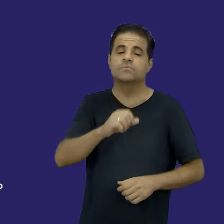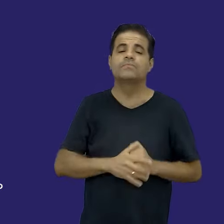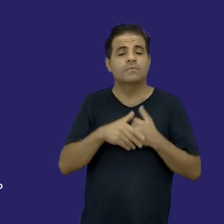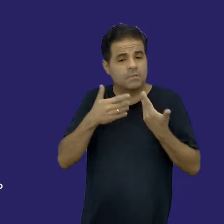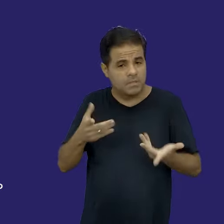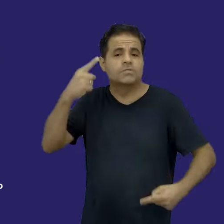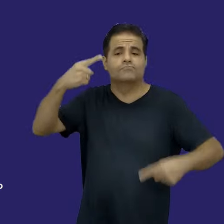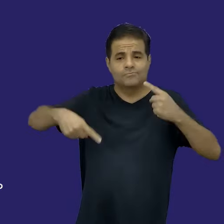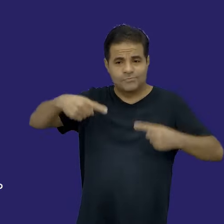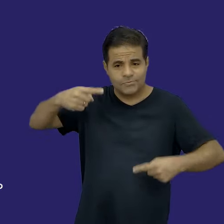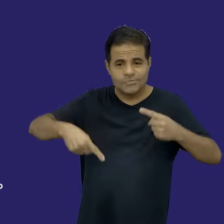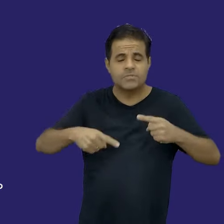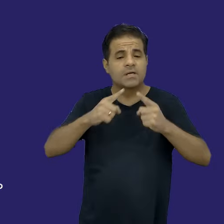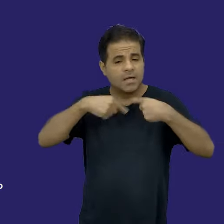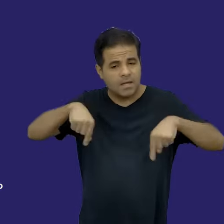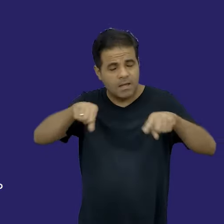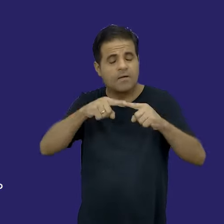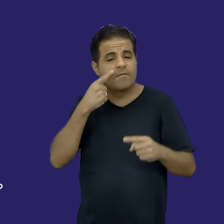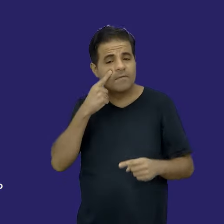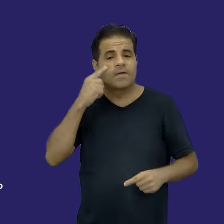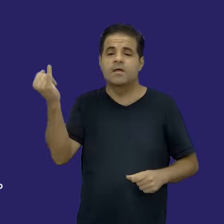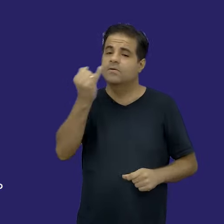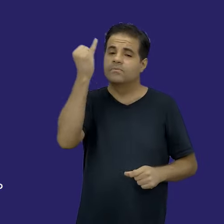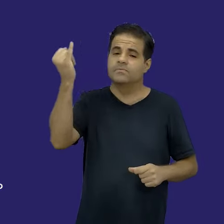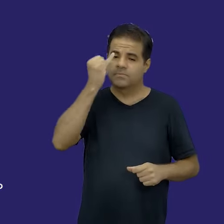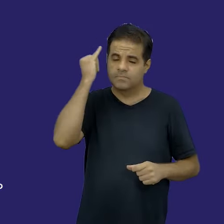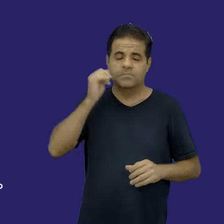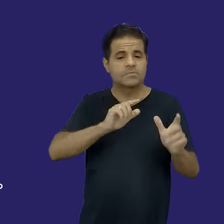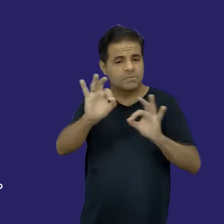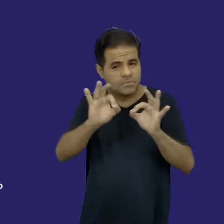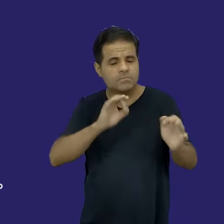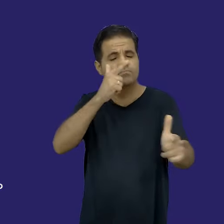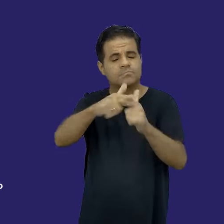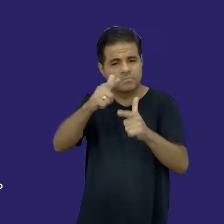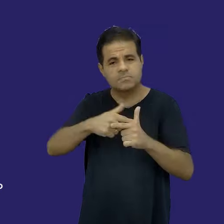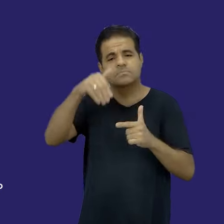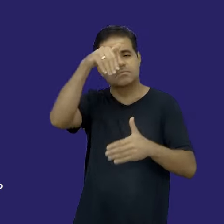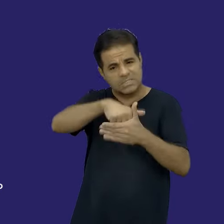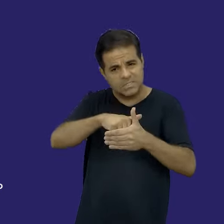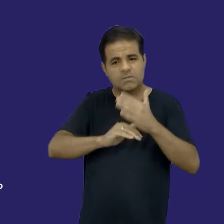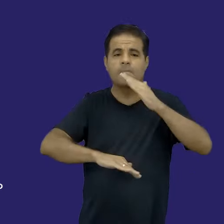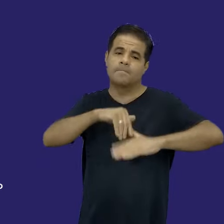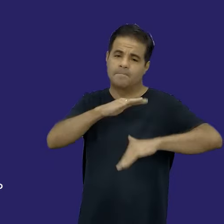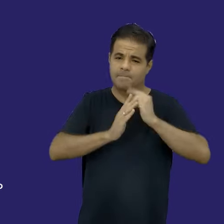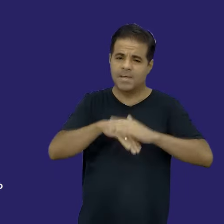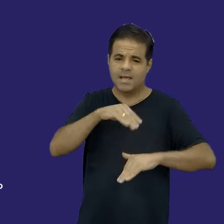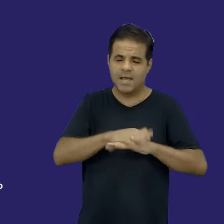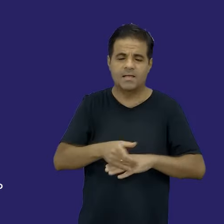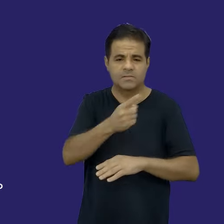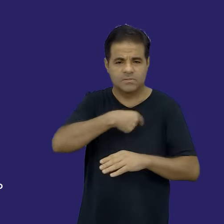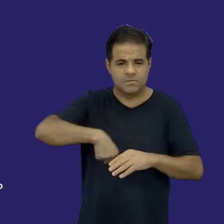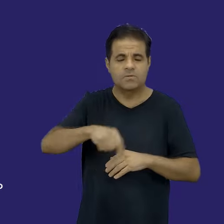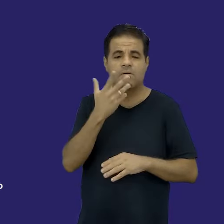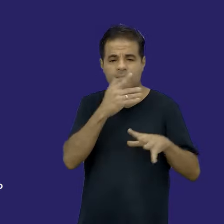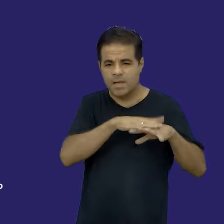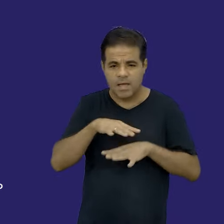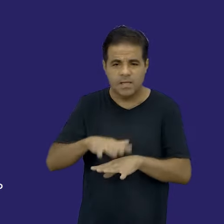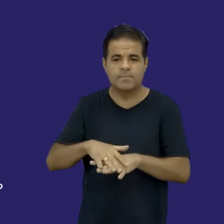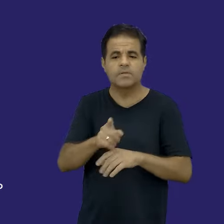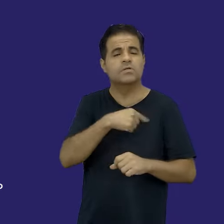E discutir, né, a importância dessa resolução de problema dentro da nossa prática, dentro da matemática que